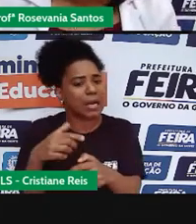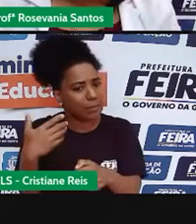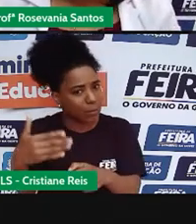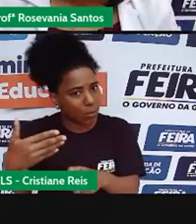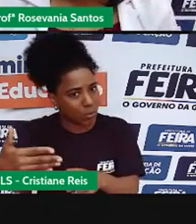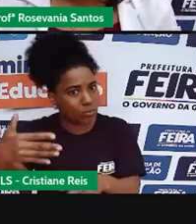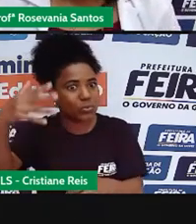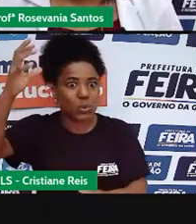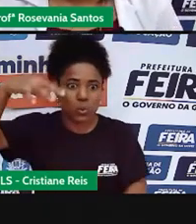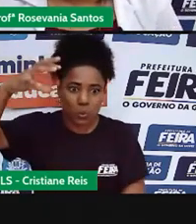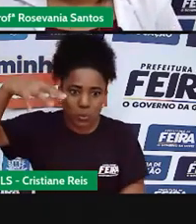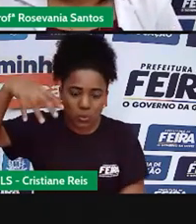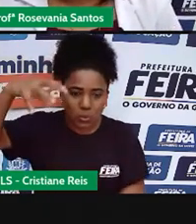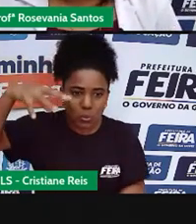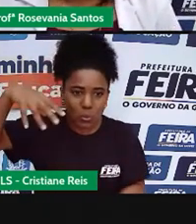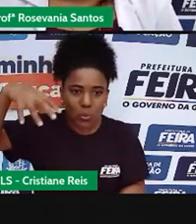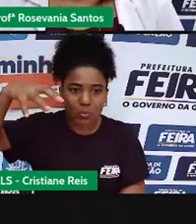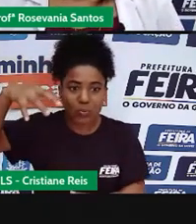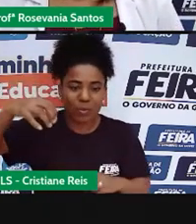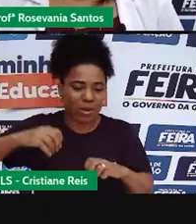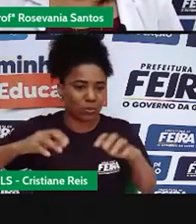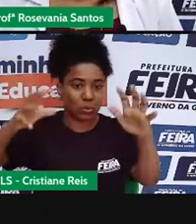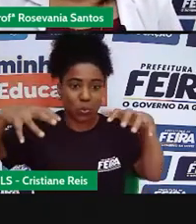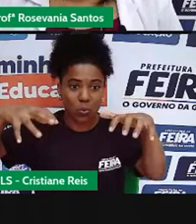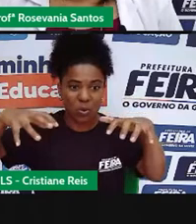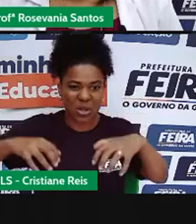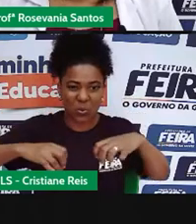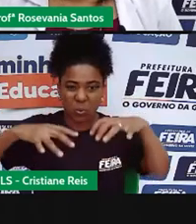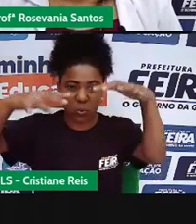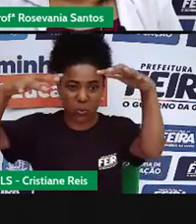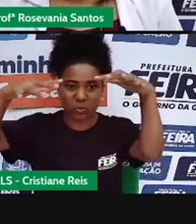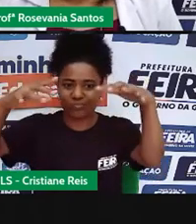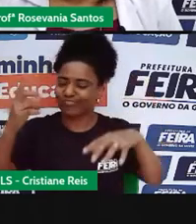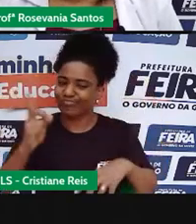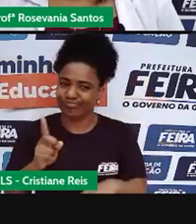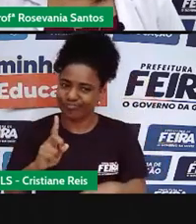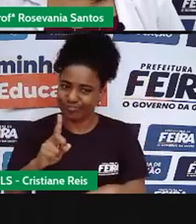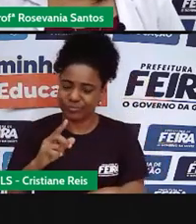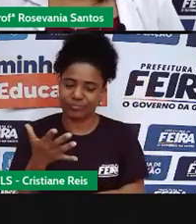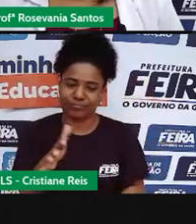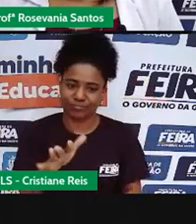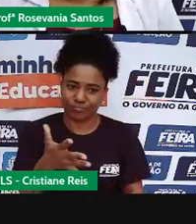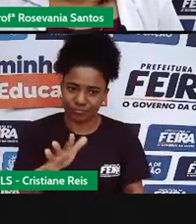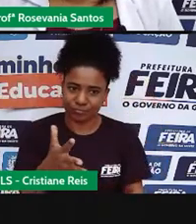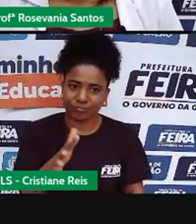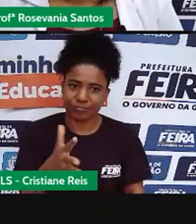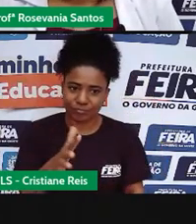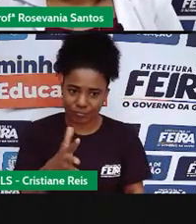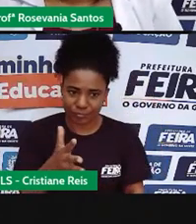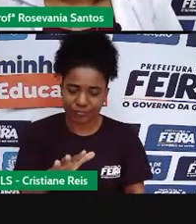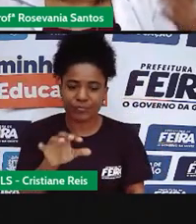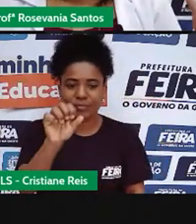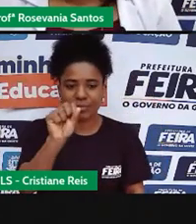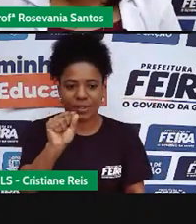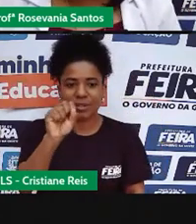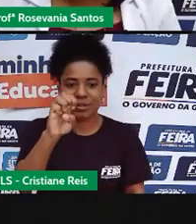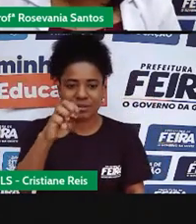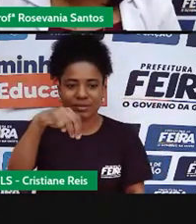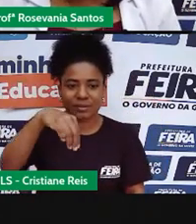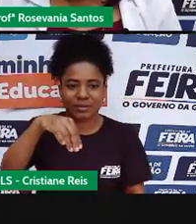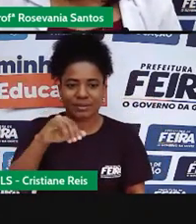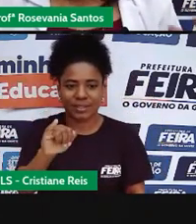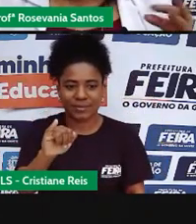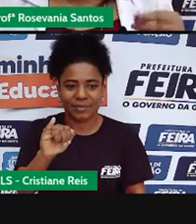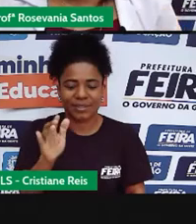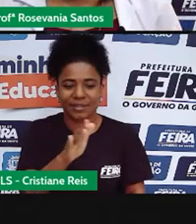incipiente, né, que não dá para fazer muita coisa com isso. Então, como o próprio nome já está dizendo, ele é um clima